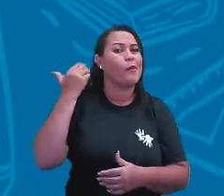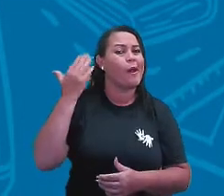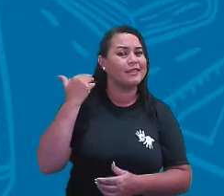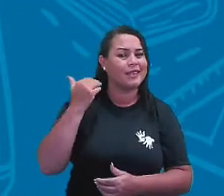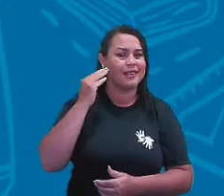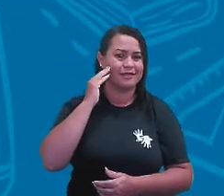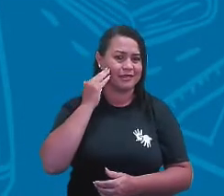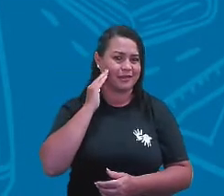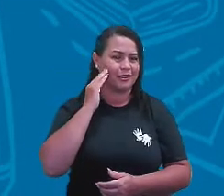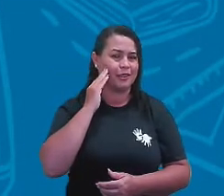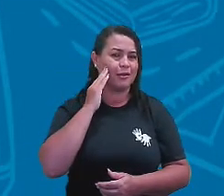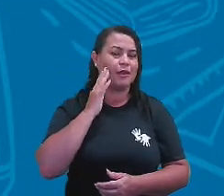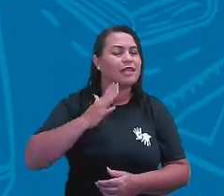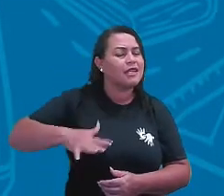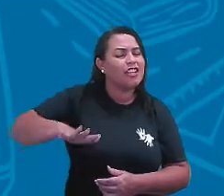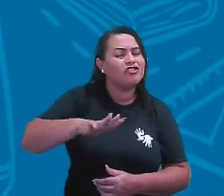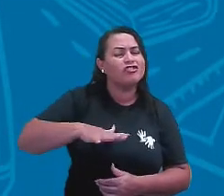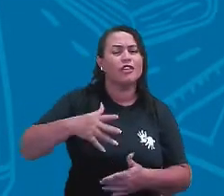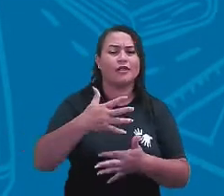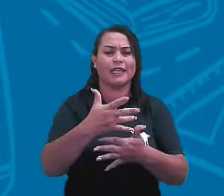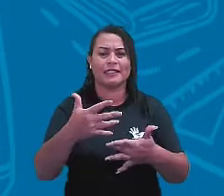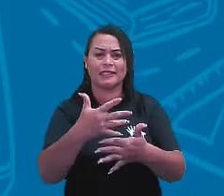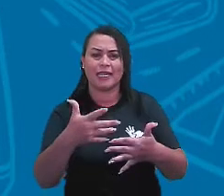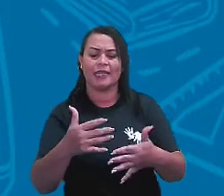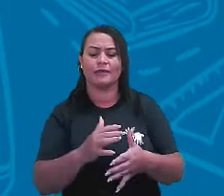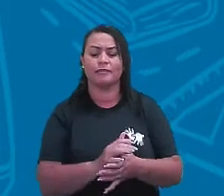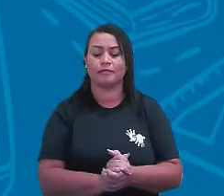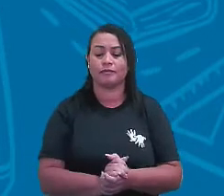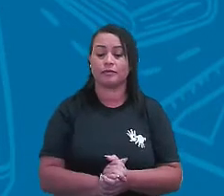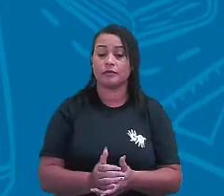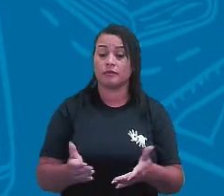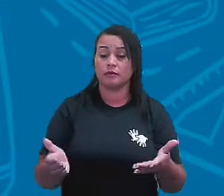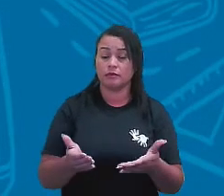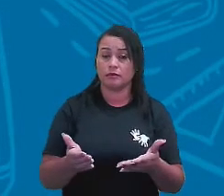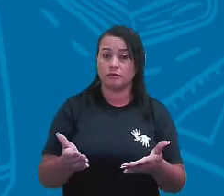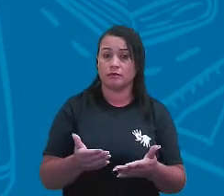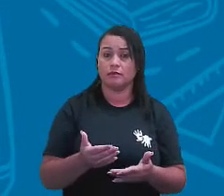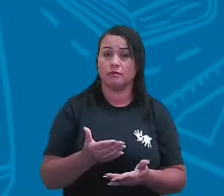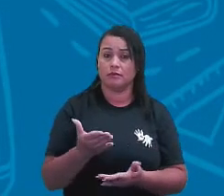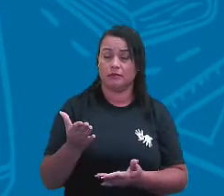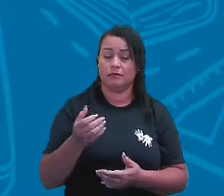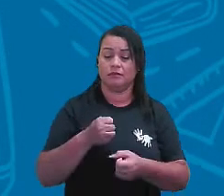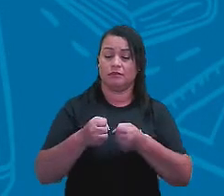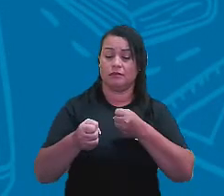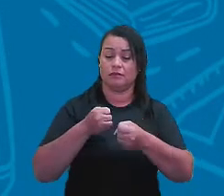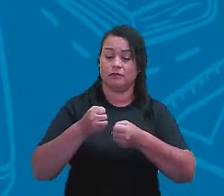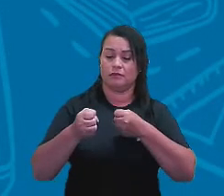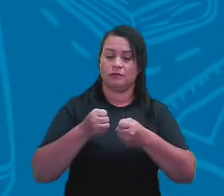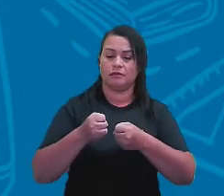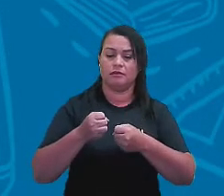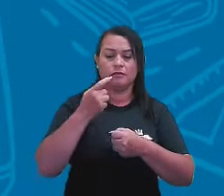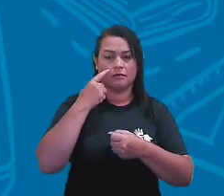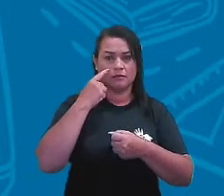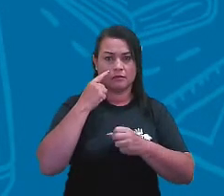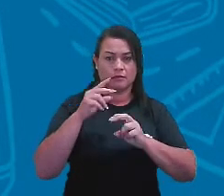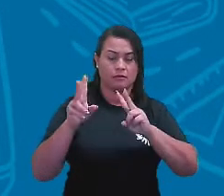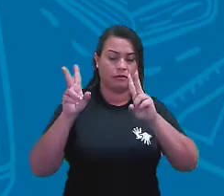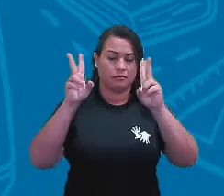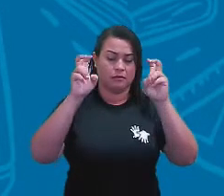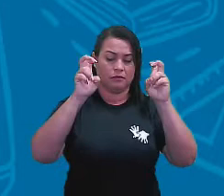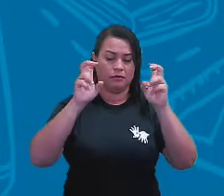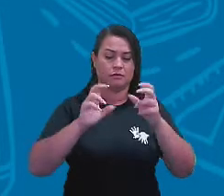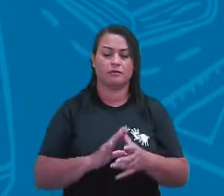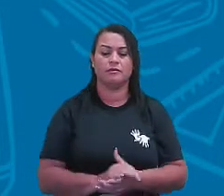aquela região. Então, nessa reportagem aí, a gente está vendo aí, ó, esse título, né? Onde